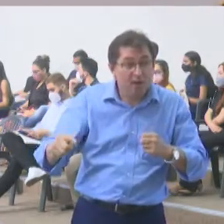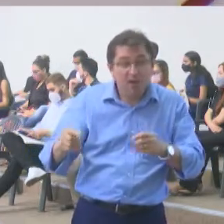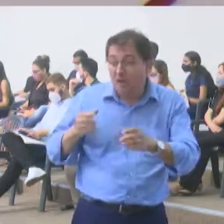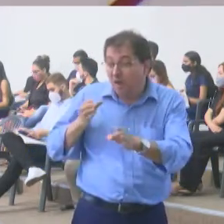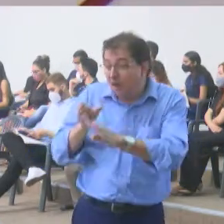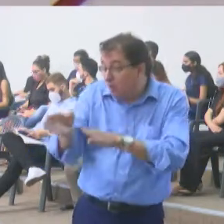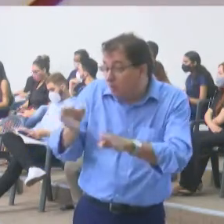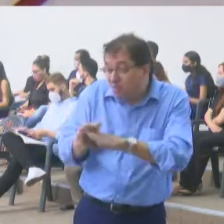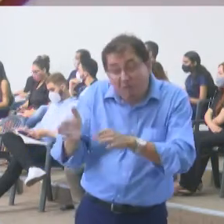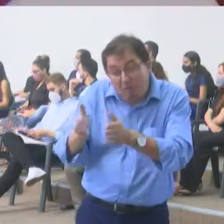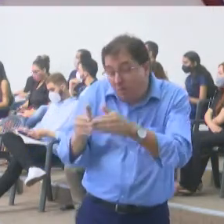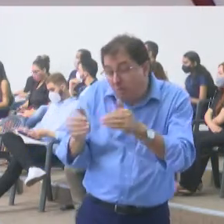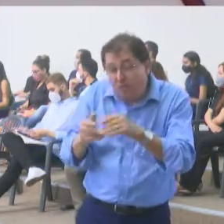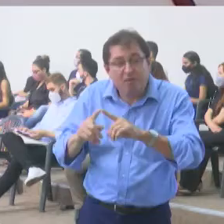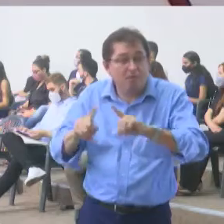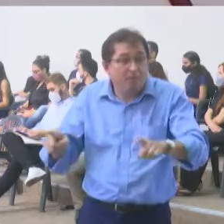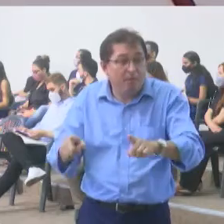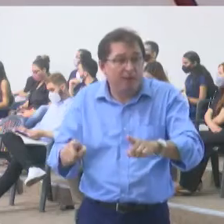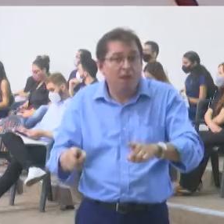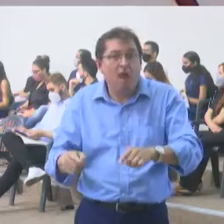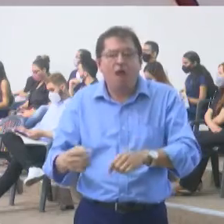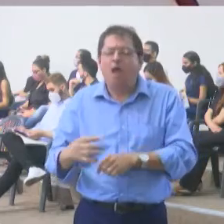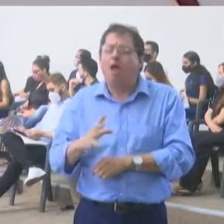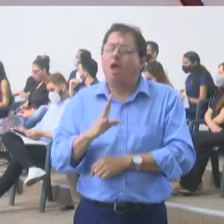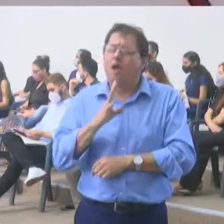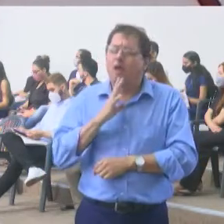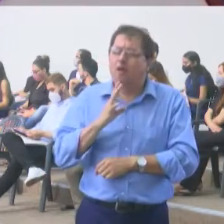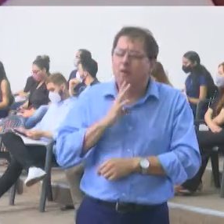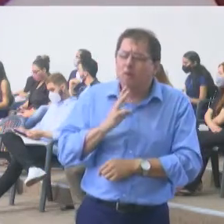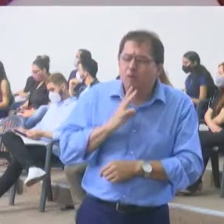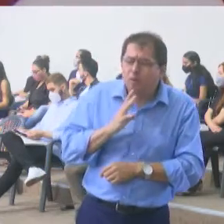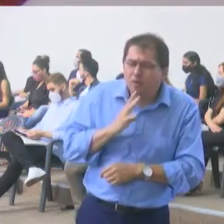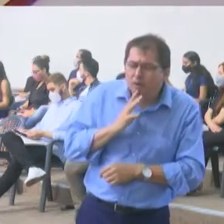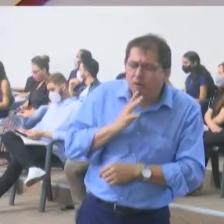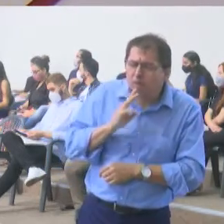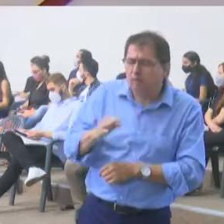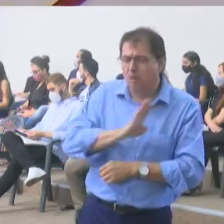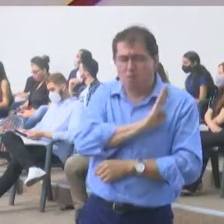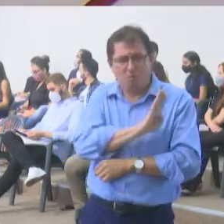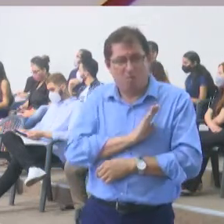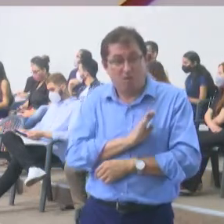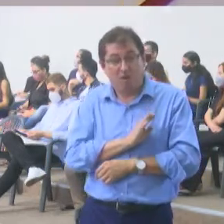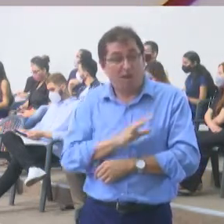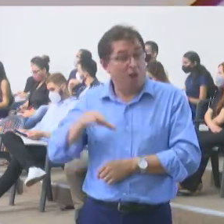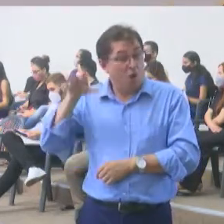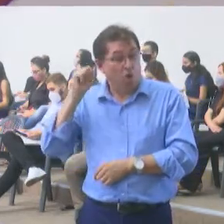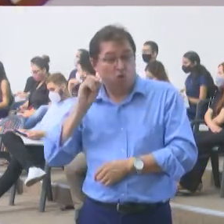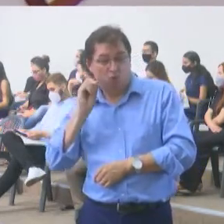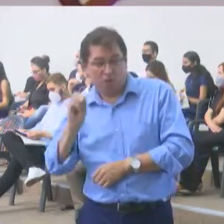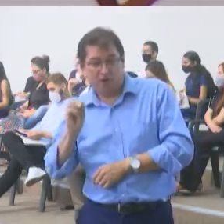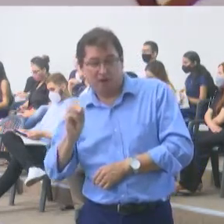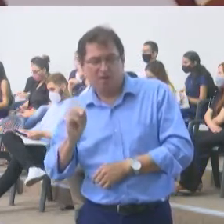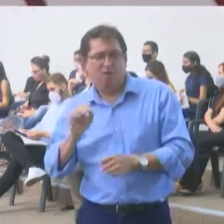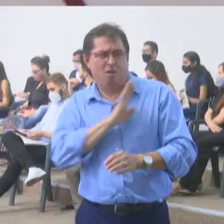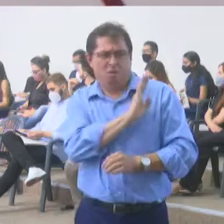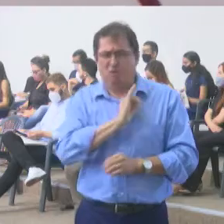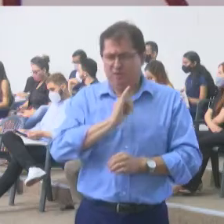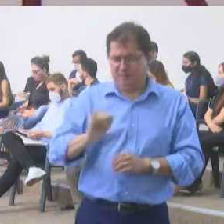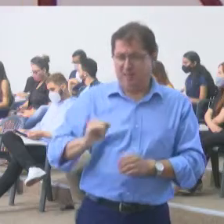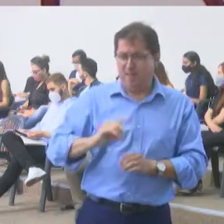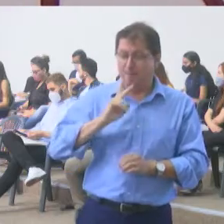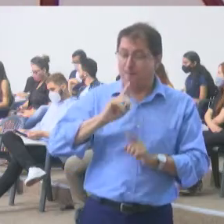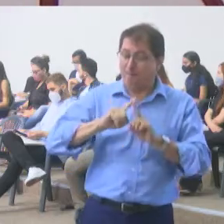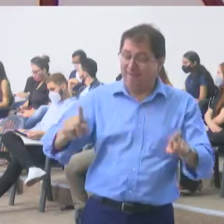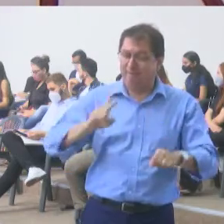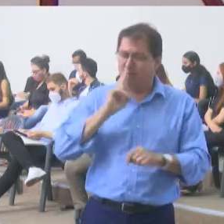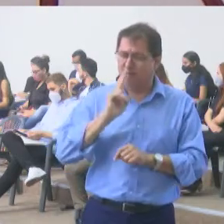ninguém. Ele simplesmente escuta a proposta que Boaz está colocando perante ele. E de sangue frio, naquele momento, ele responde: eu quero a terra.